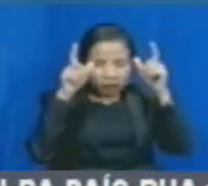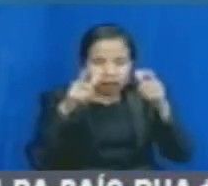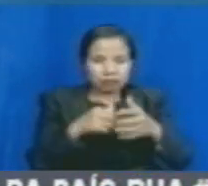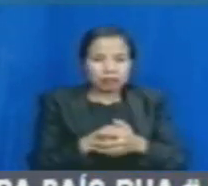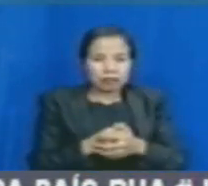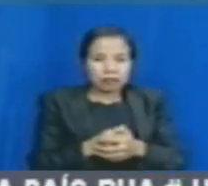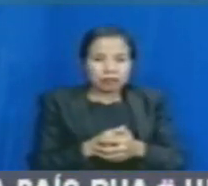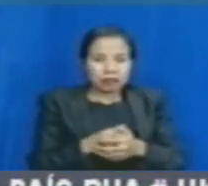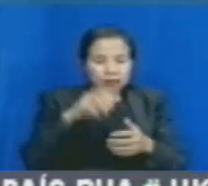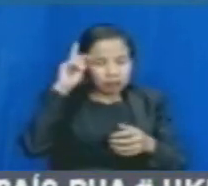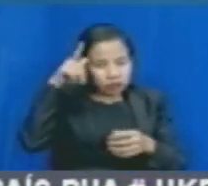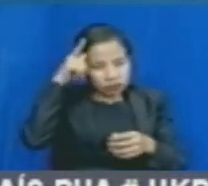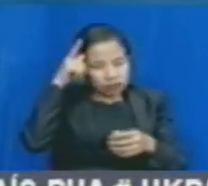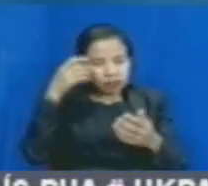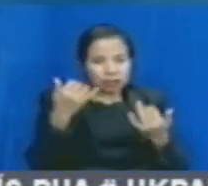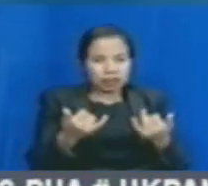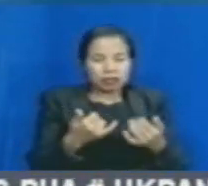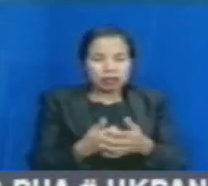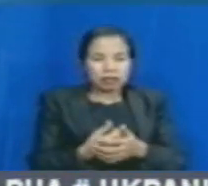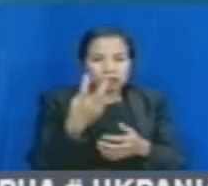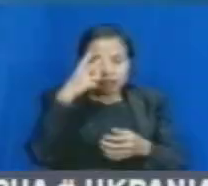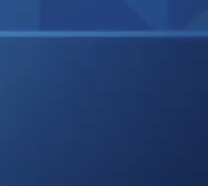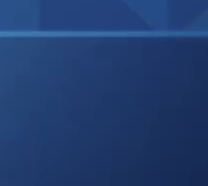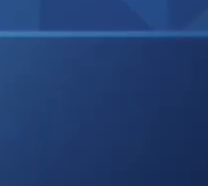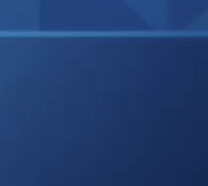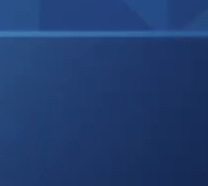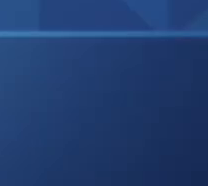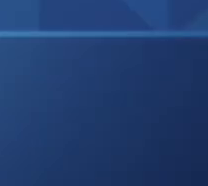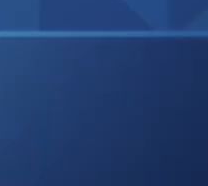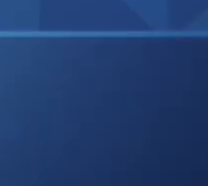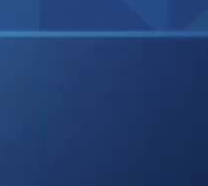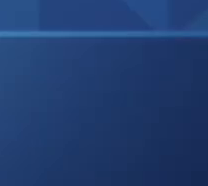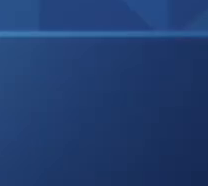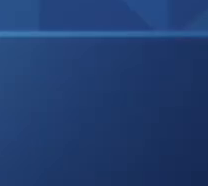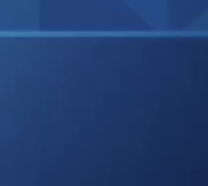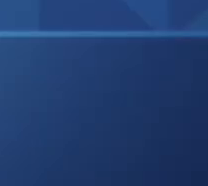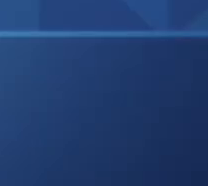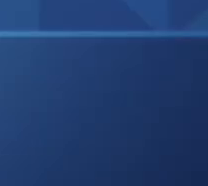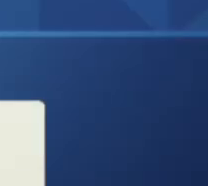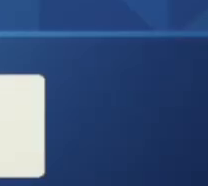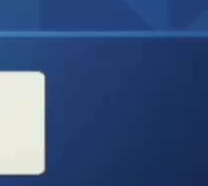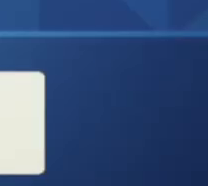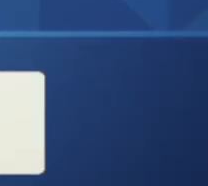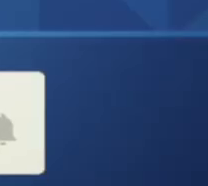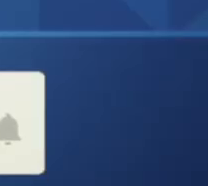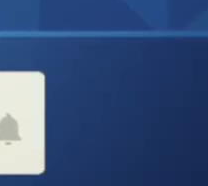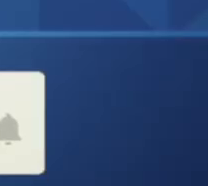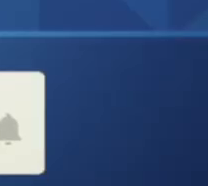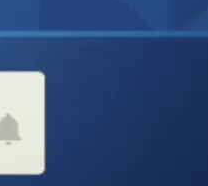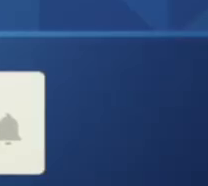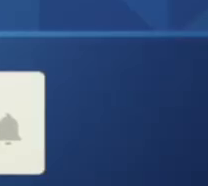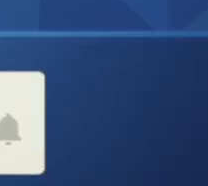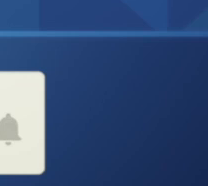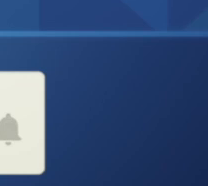si política ne tu irmã ta acompanha lá a informação selo. Hai, telespectadores atu hetan informasan aktuais